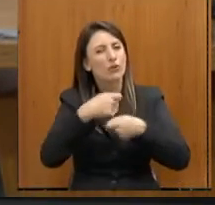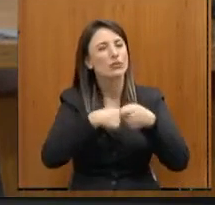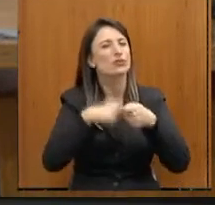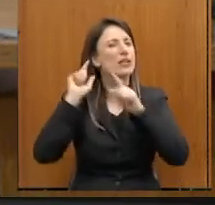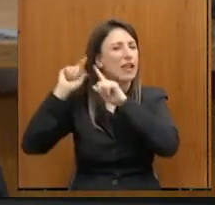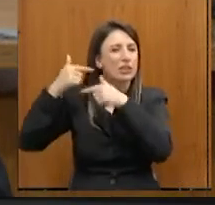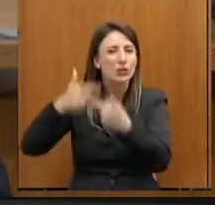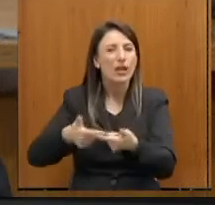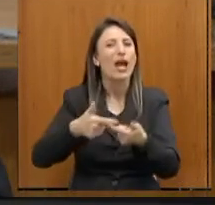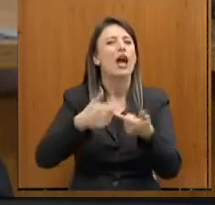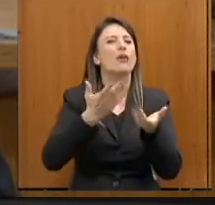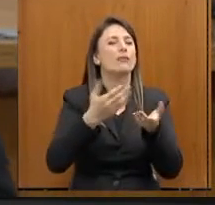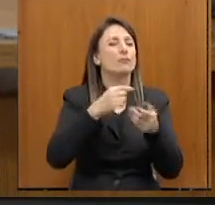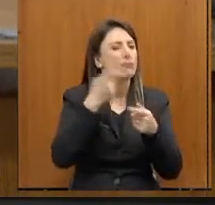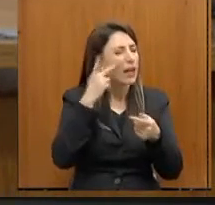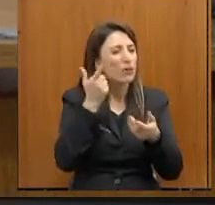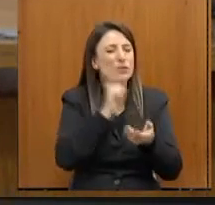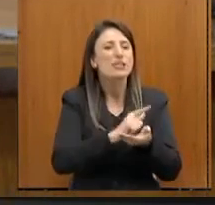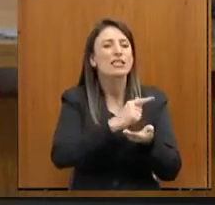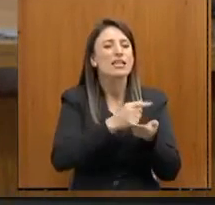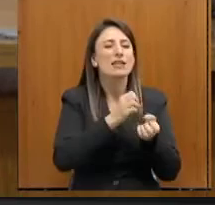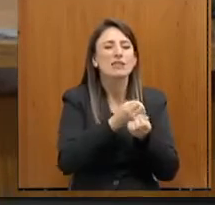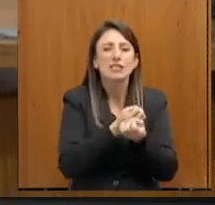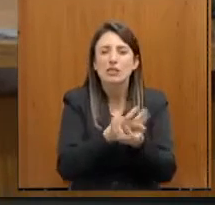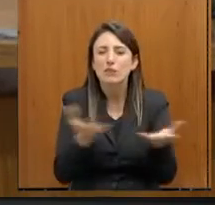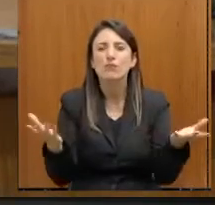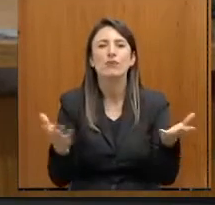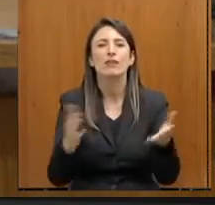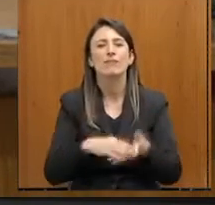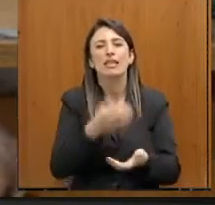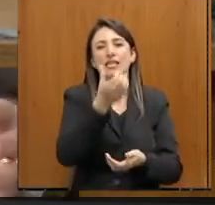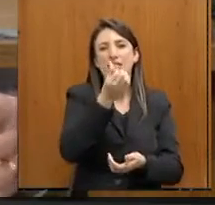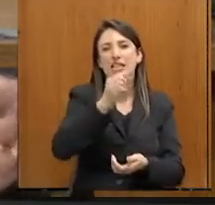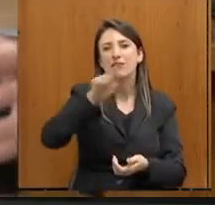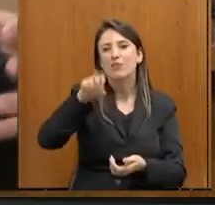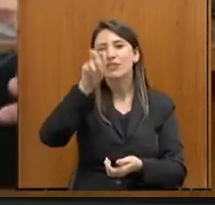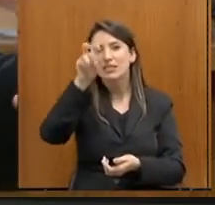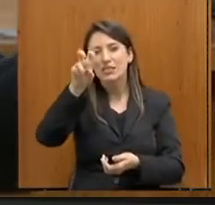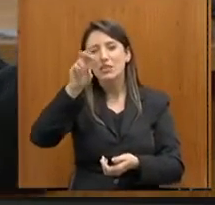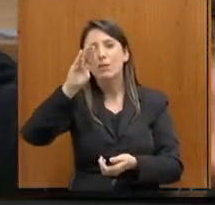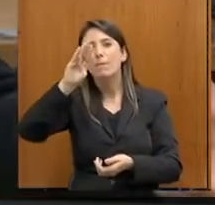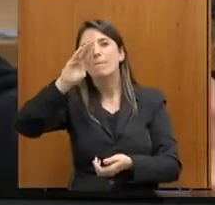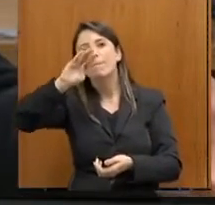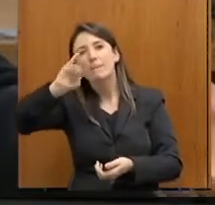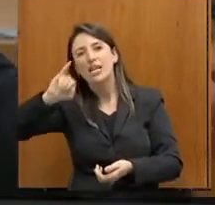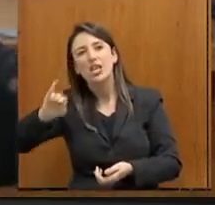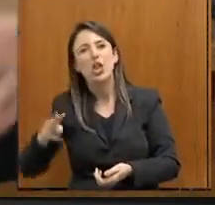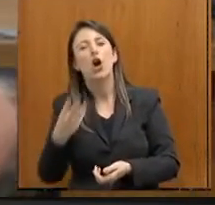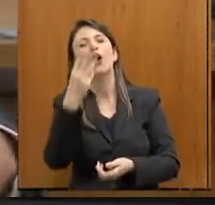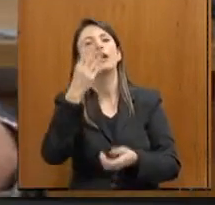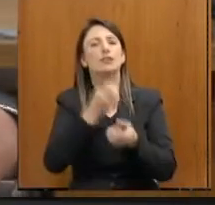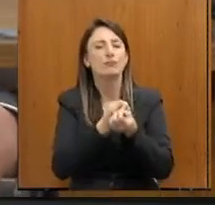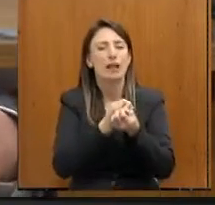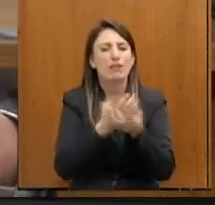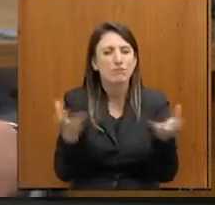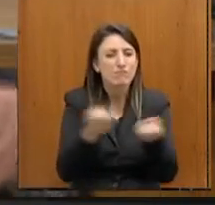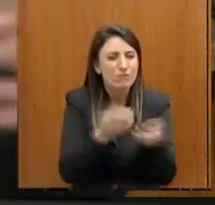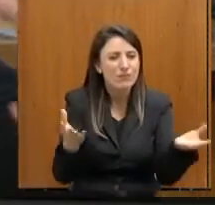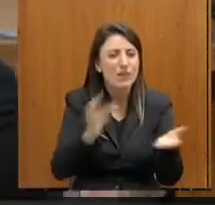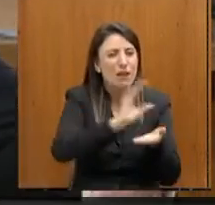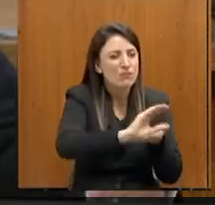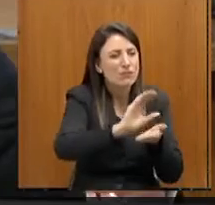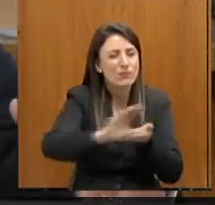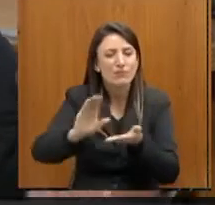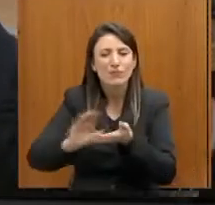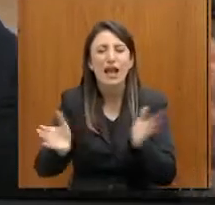geração e digitalização 6,5 bilhões em áreas novas dentro de geração